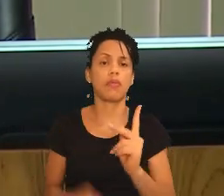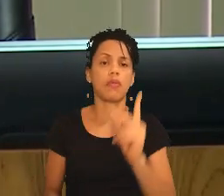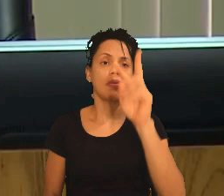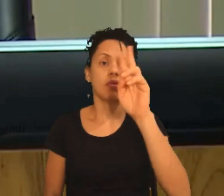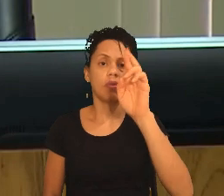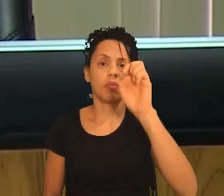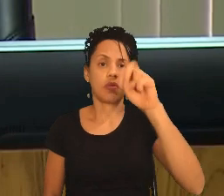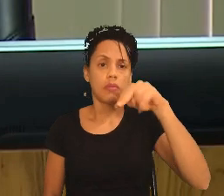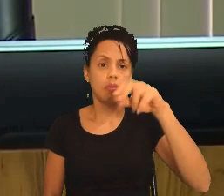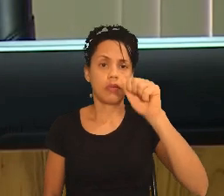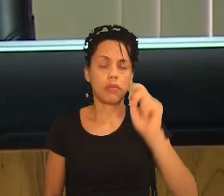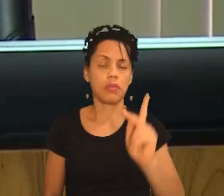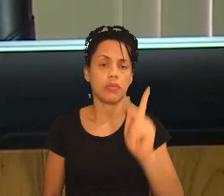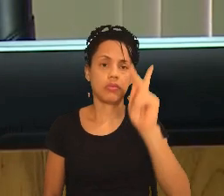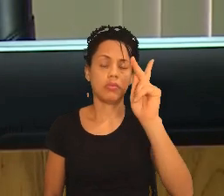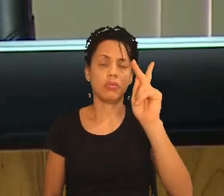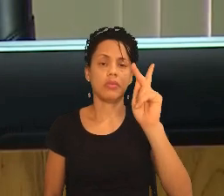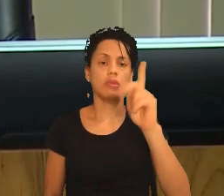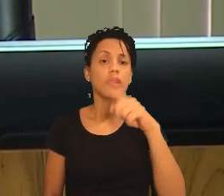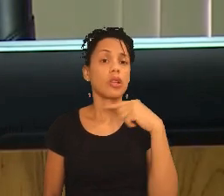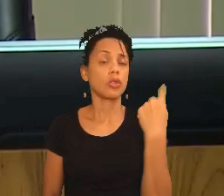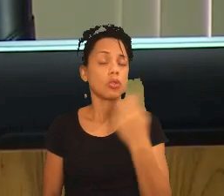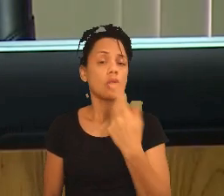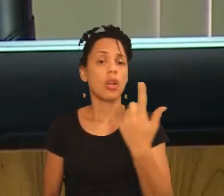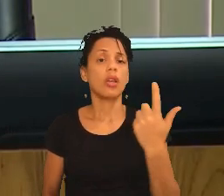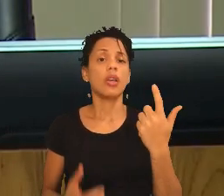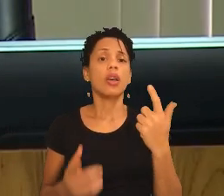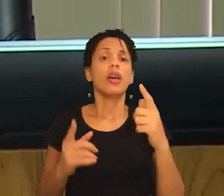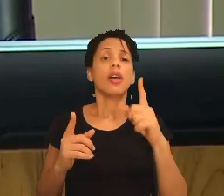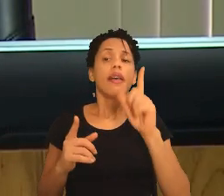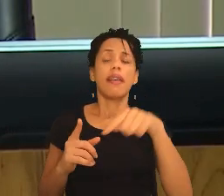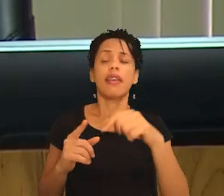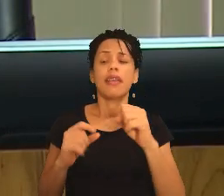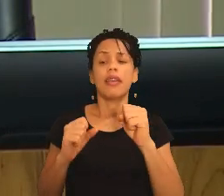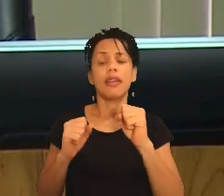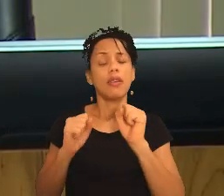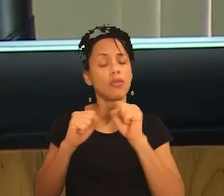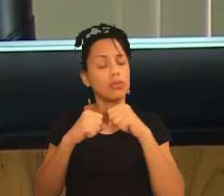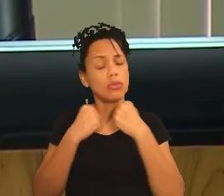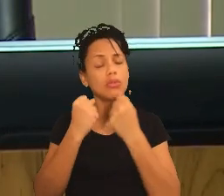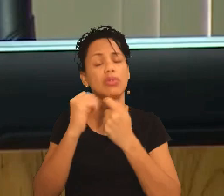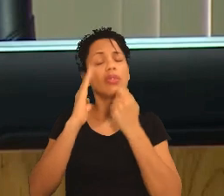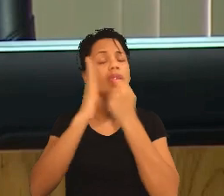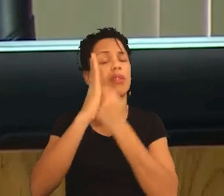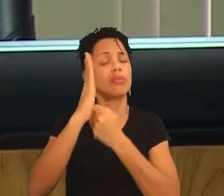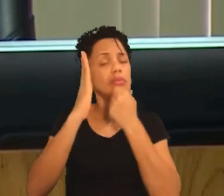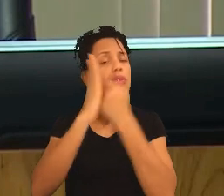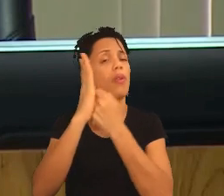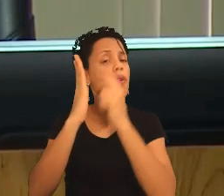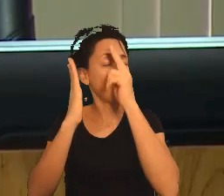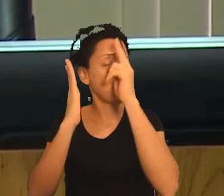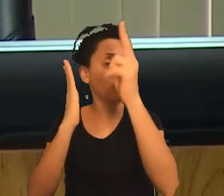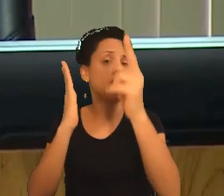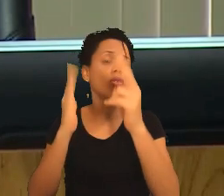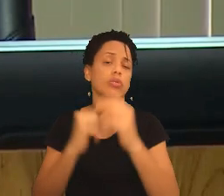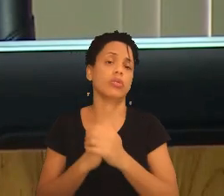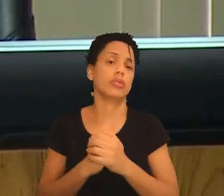elas estão se estendendo ao longo do tempo, principalmente para o meu povo, Krenak.